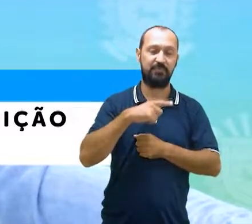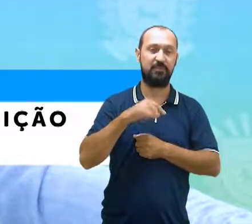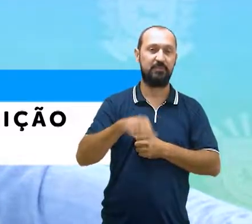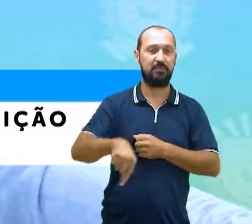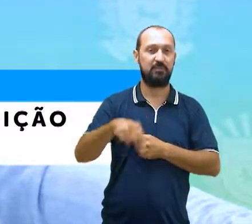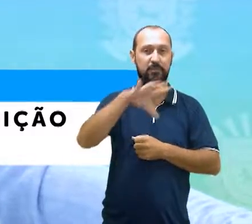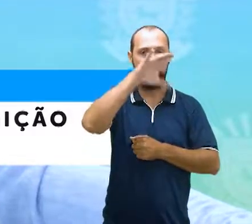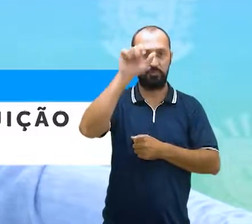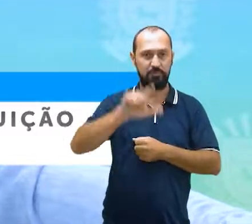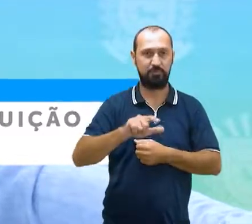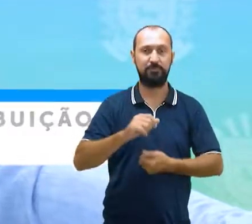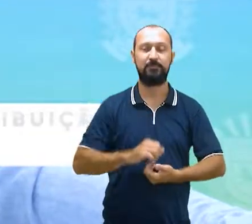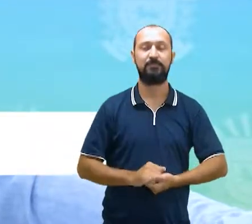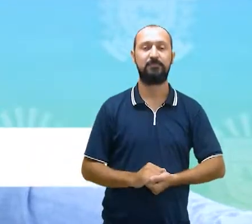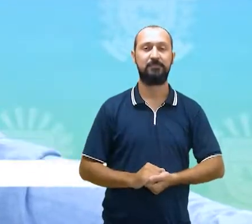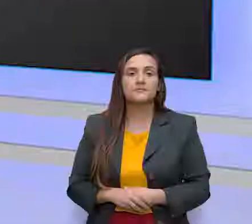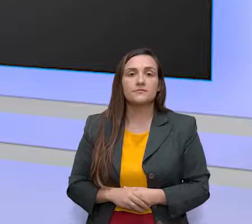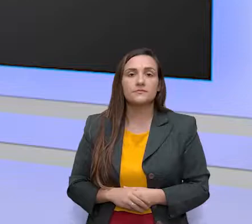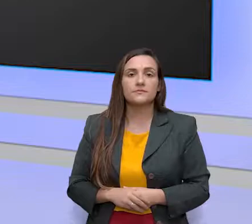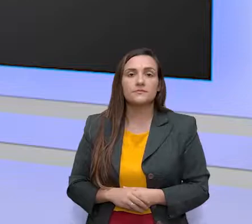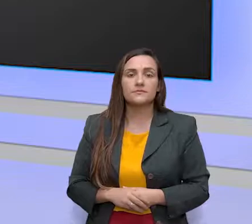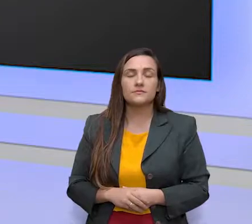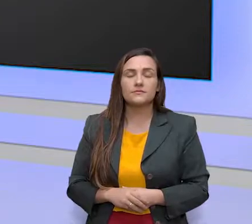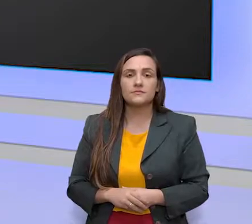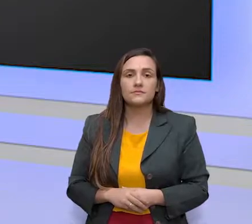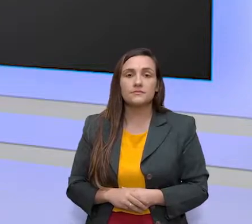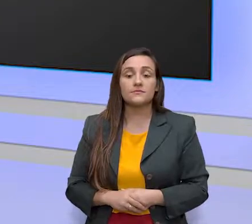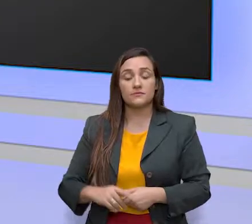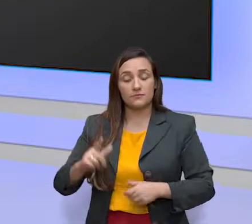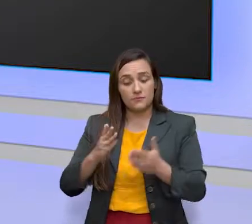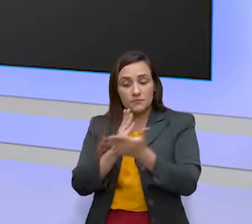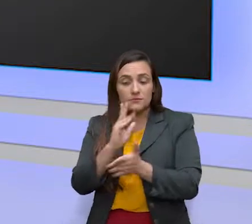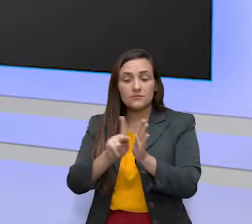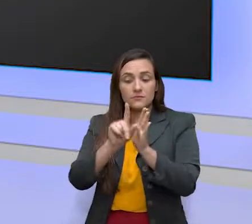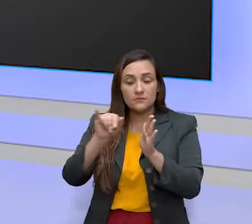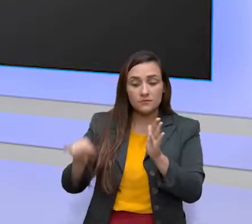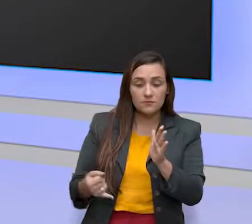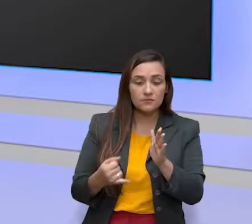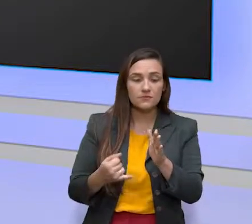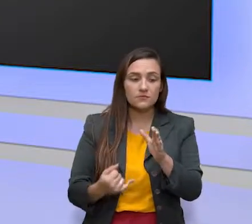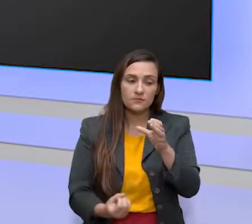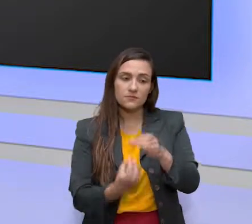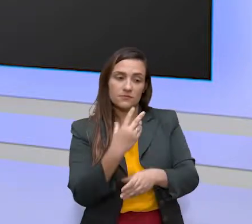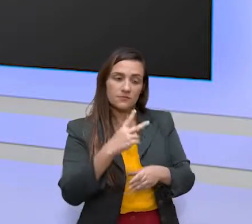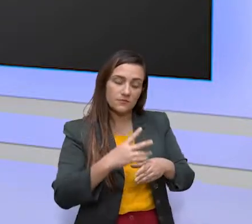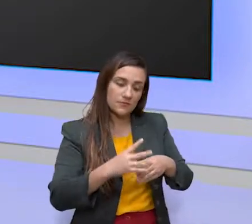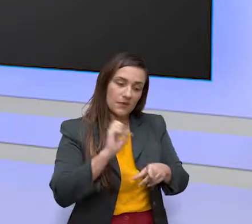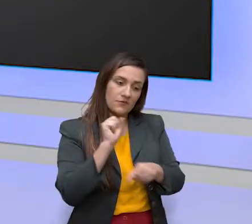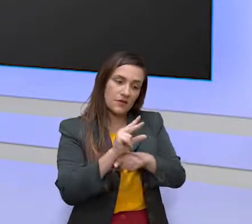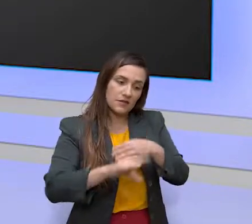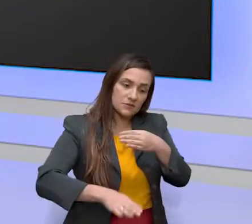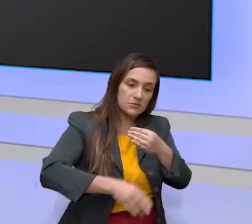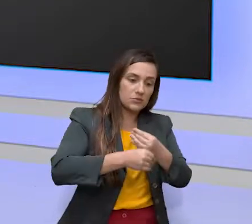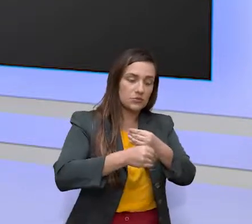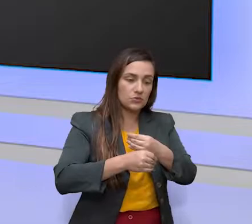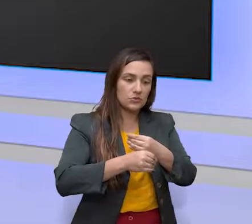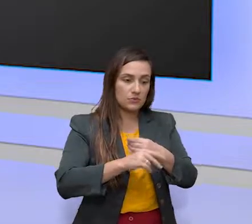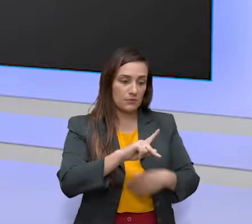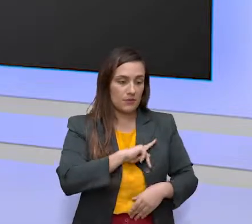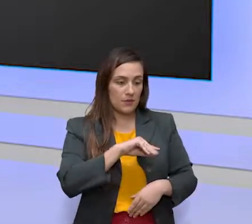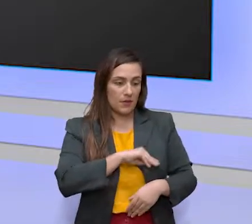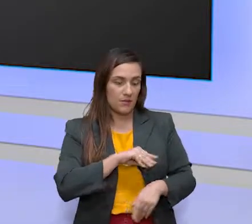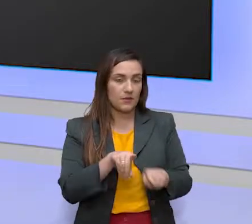regime de previdência do servidor público do Mato Grosso do Sul. Aprovado o projeto que cria os quadros suplementares de efetivos da